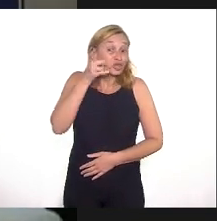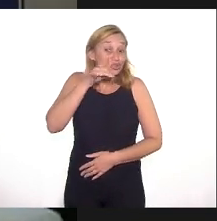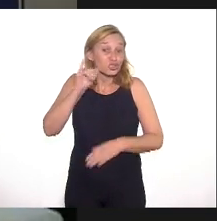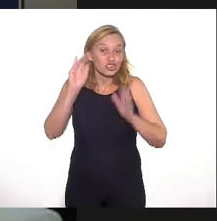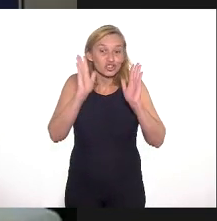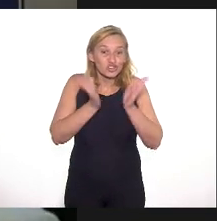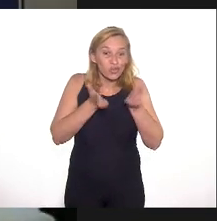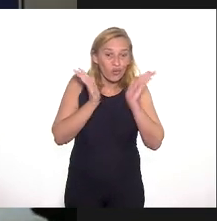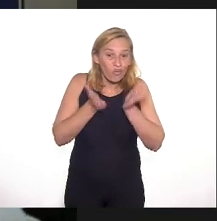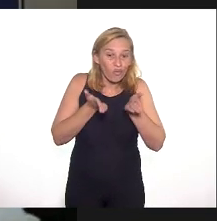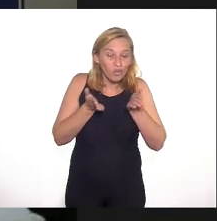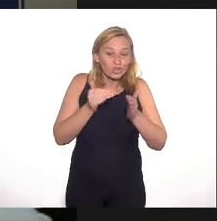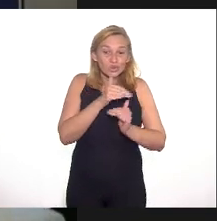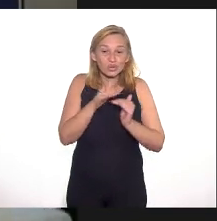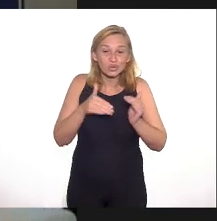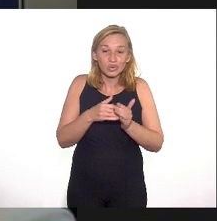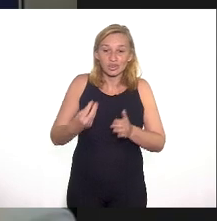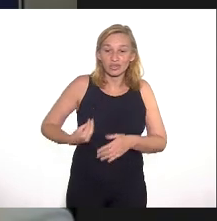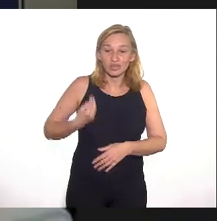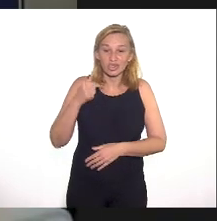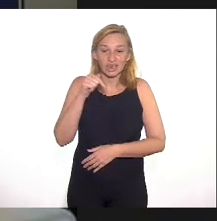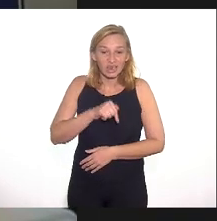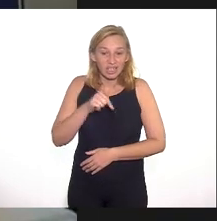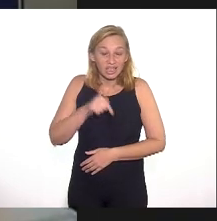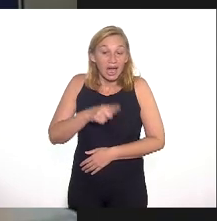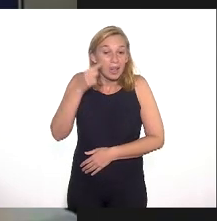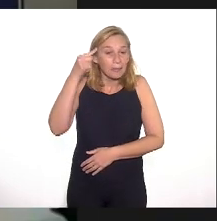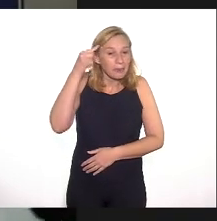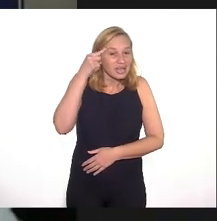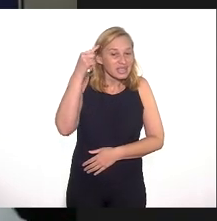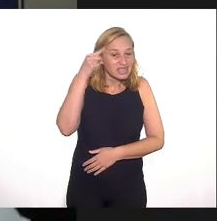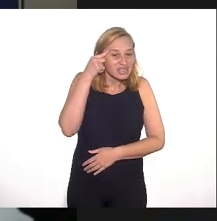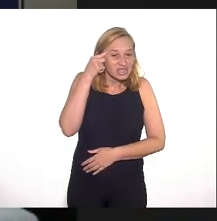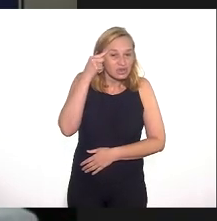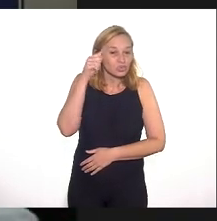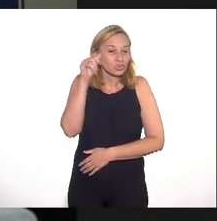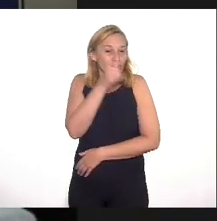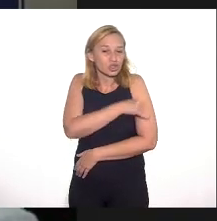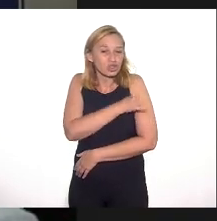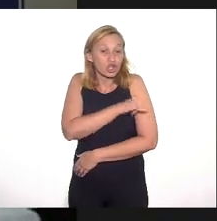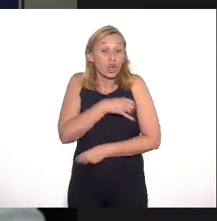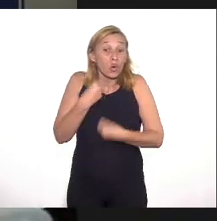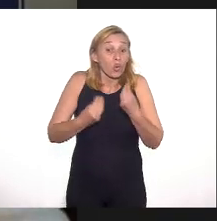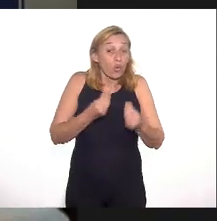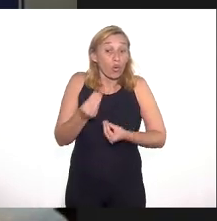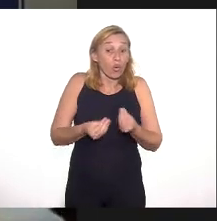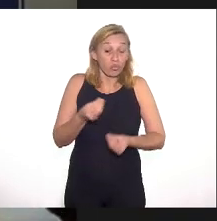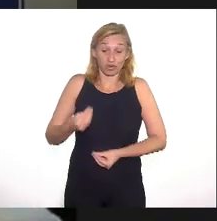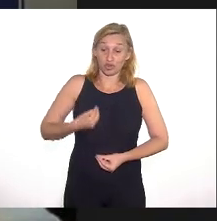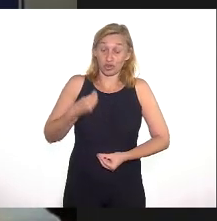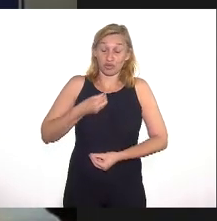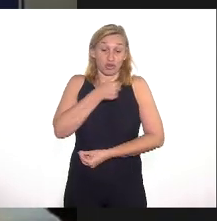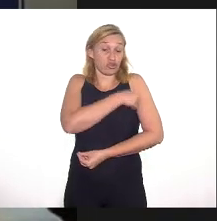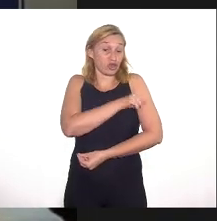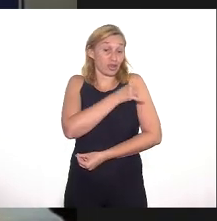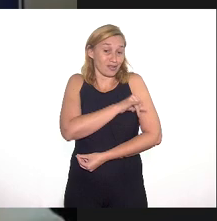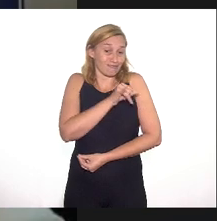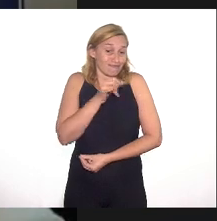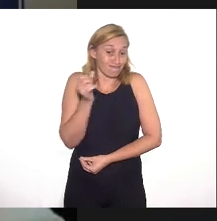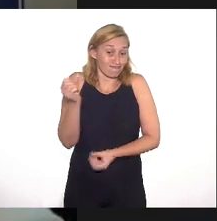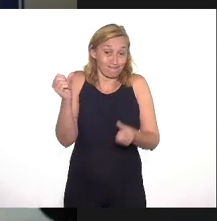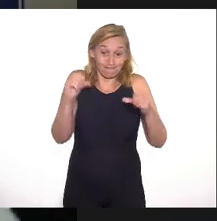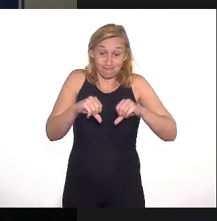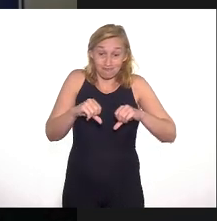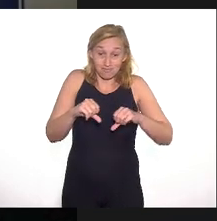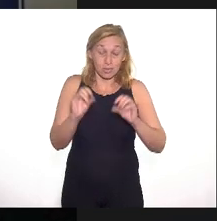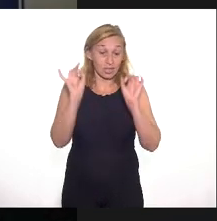hoje, estarmos todos aqui pensando o Rio de Janeiro e como a situação do Rio de Janeiro vem se agravando, em